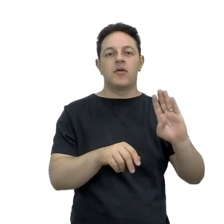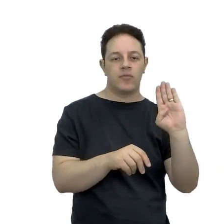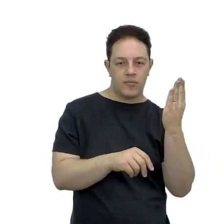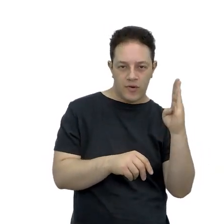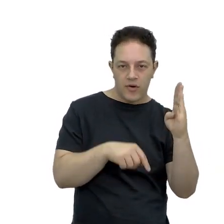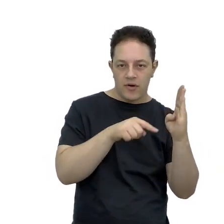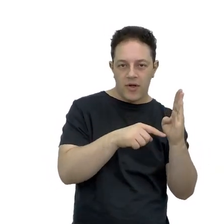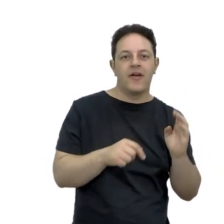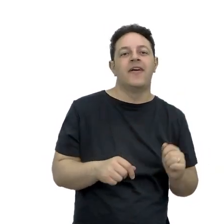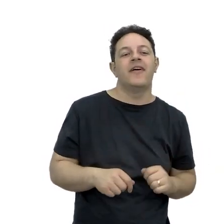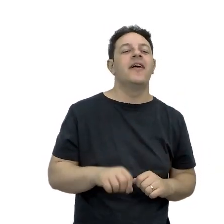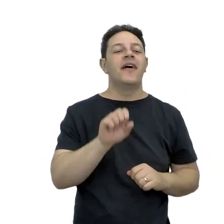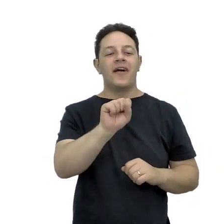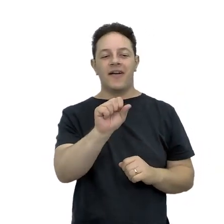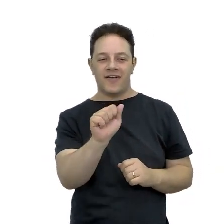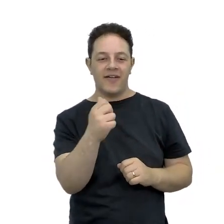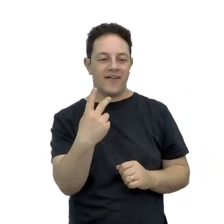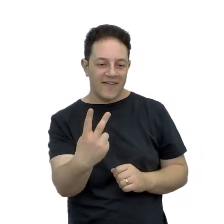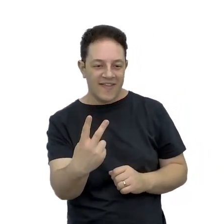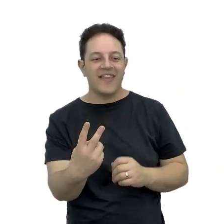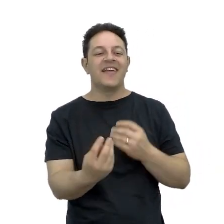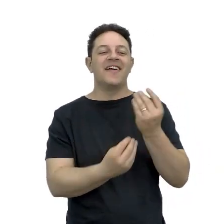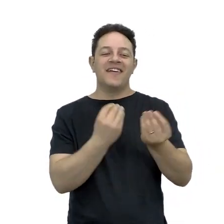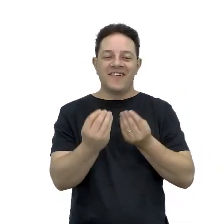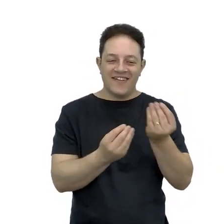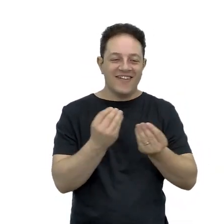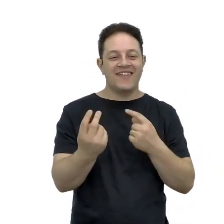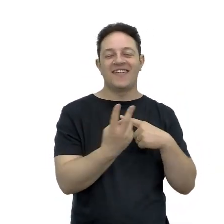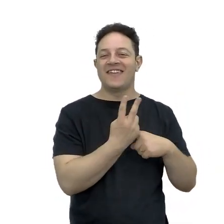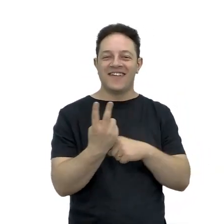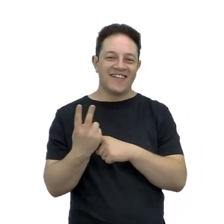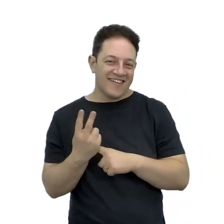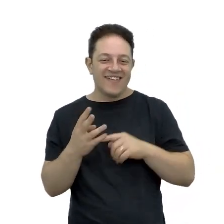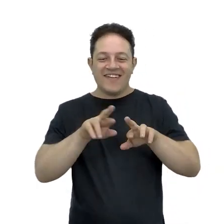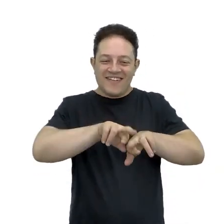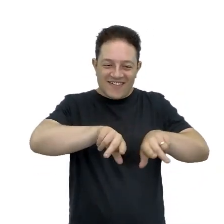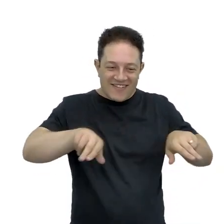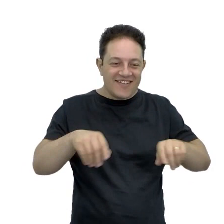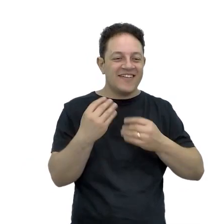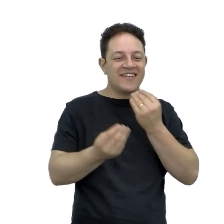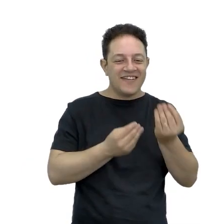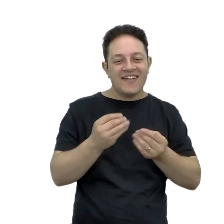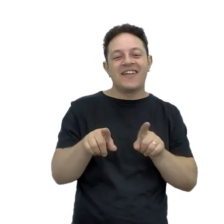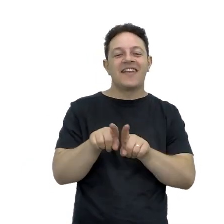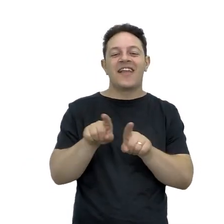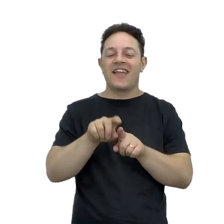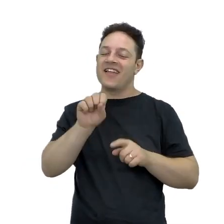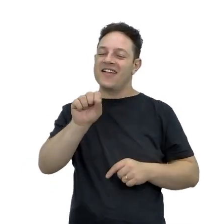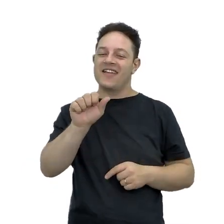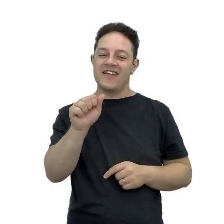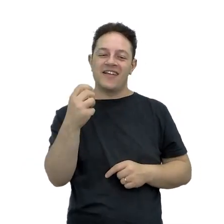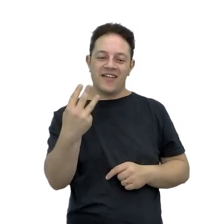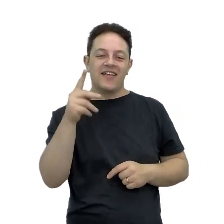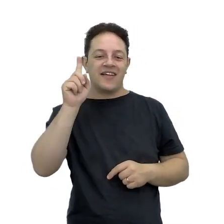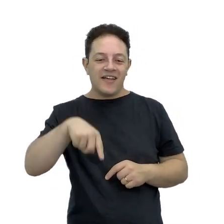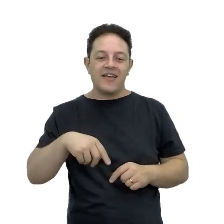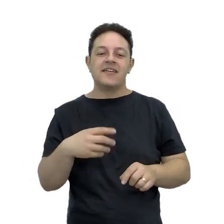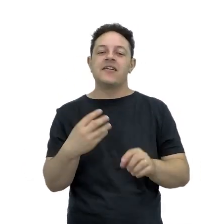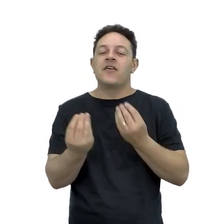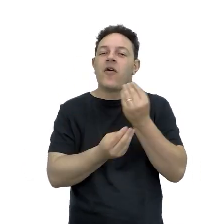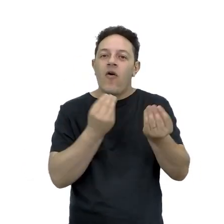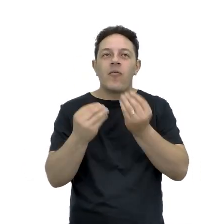SA2, conservação da biodiversidade, e SA3, alterações climáticas e